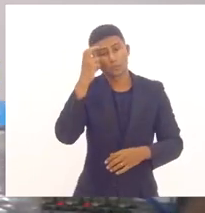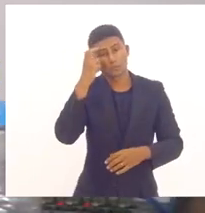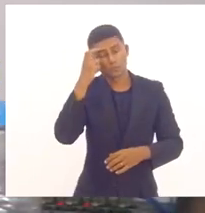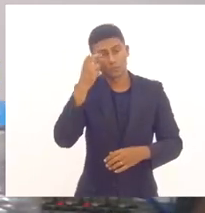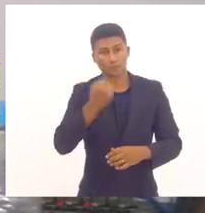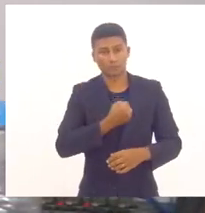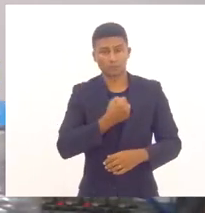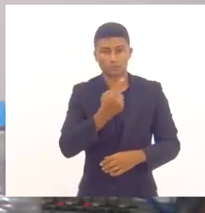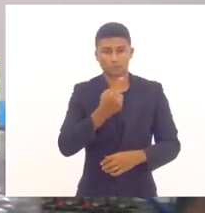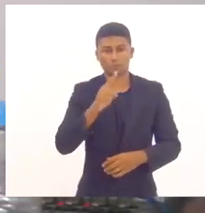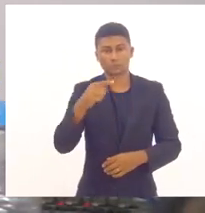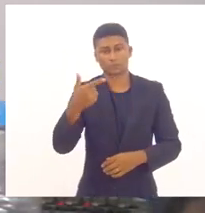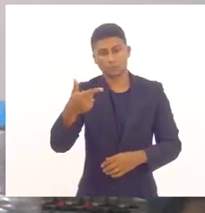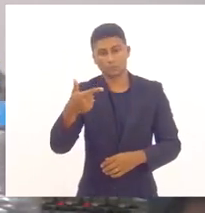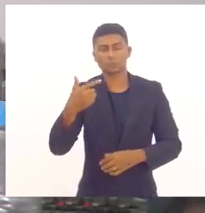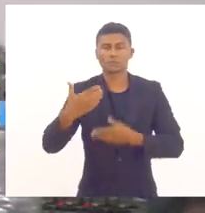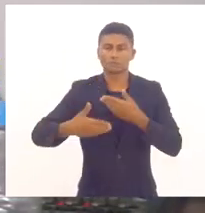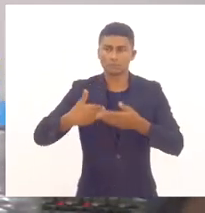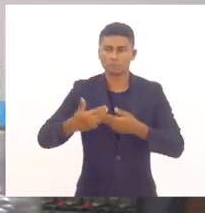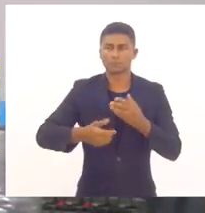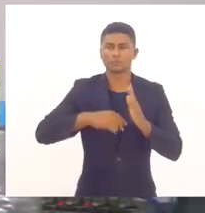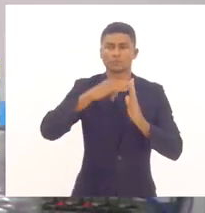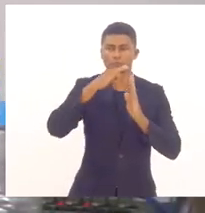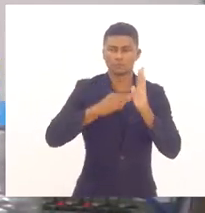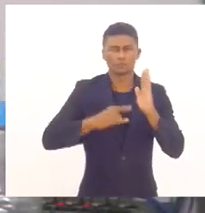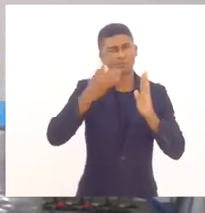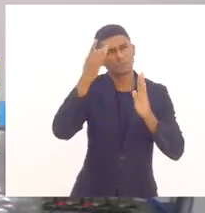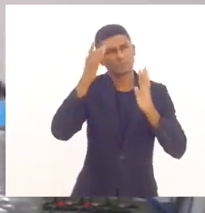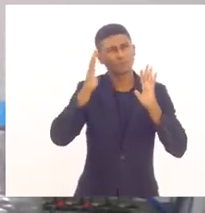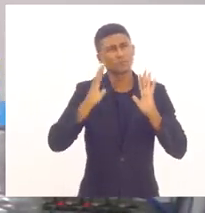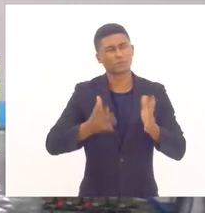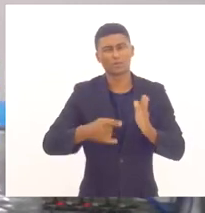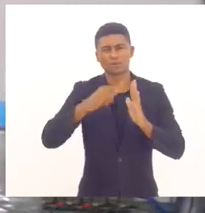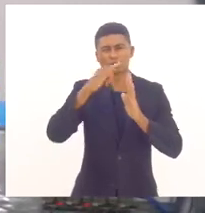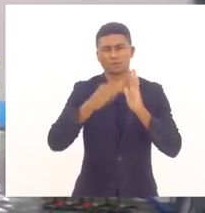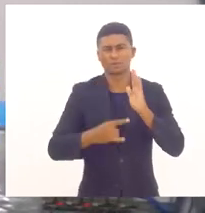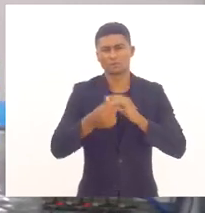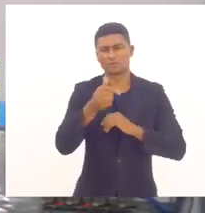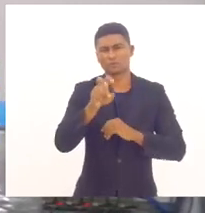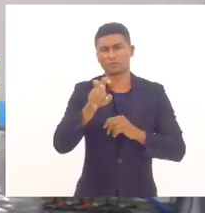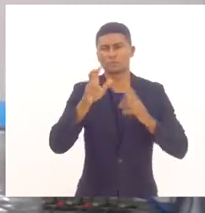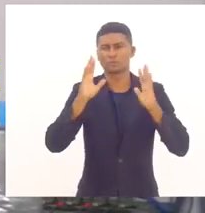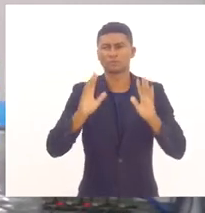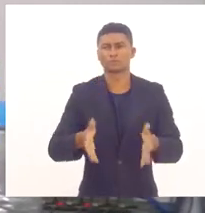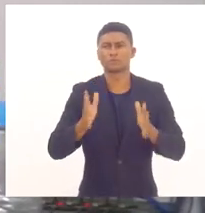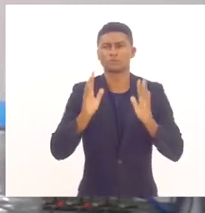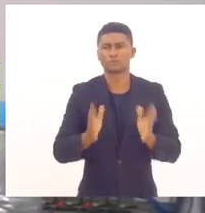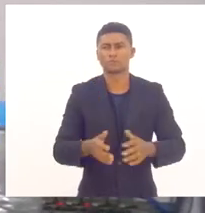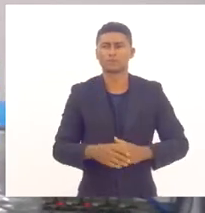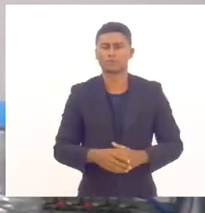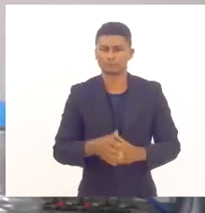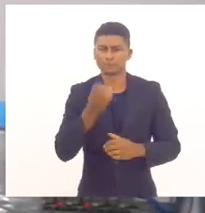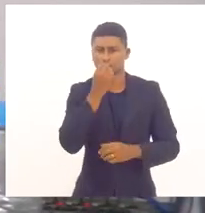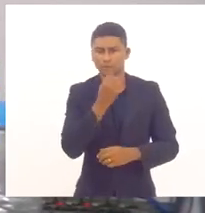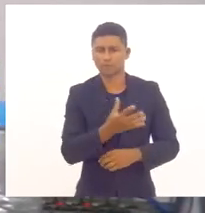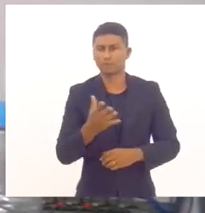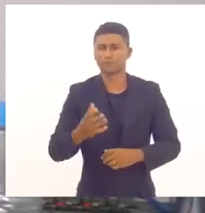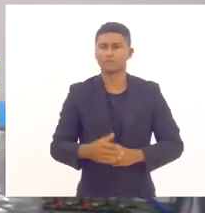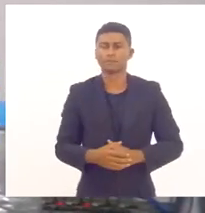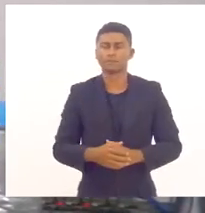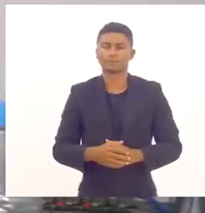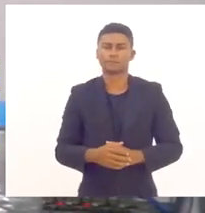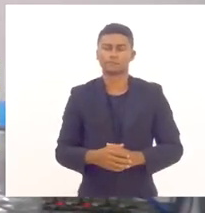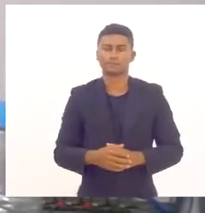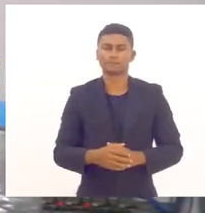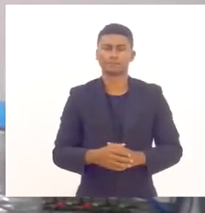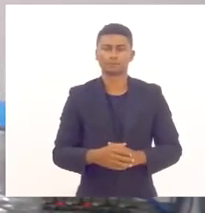e depois uma sucessão de editais. Acho que já estamos na casa dos 15 editais. Beleza. Lançados, né? Foi muito bom. Então,